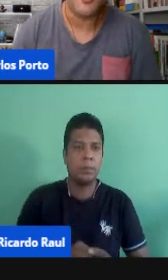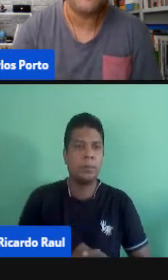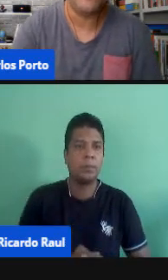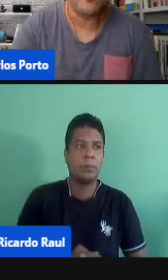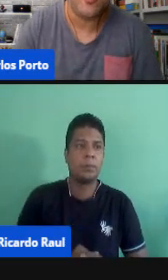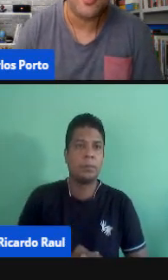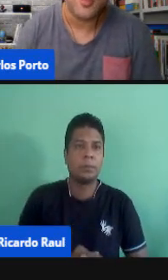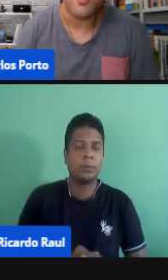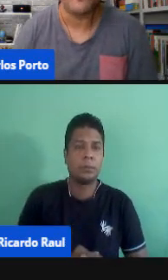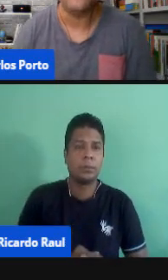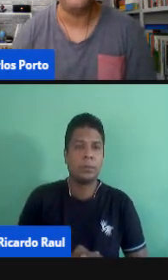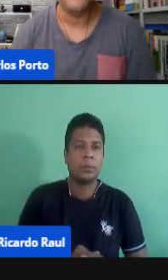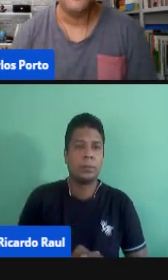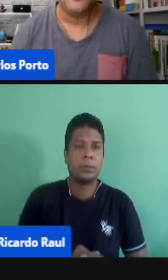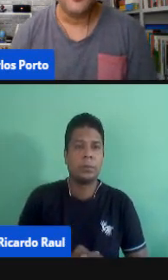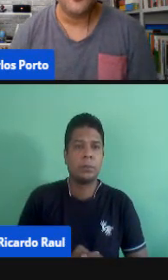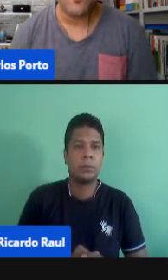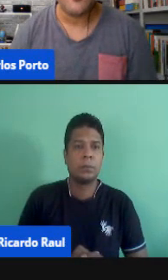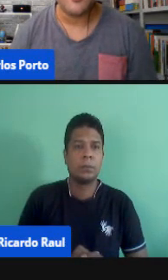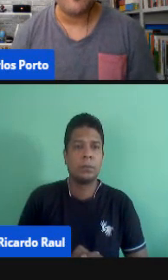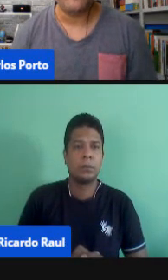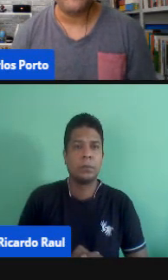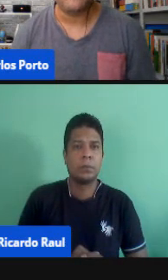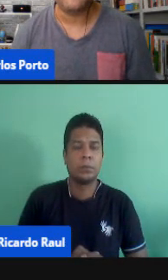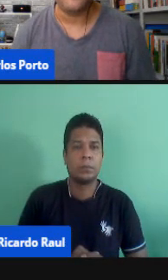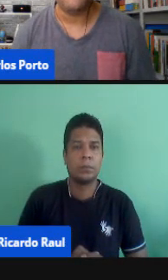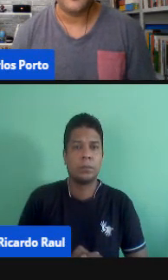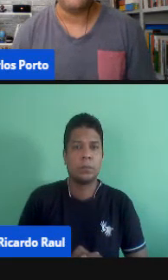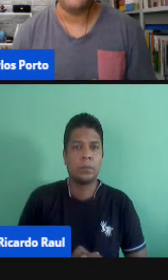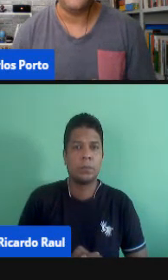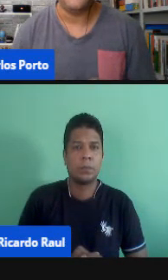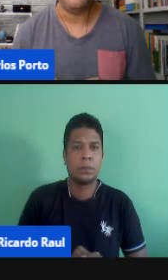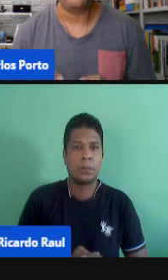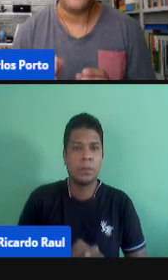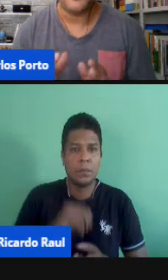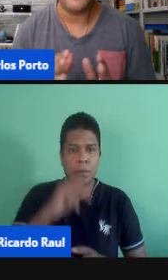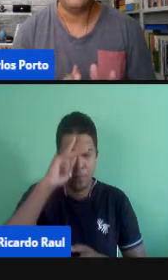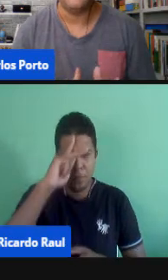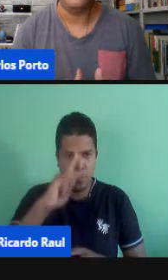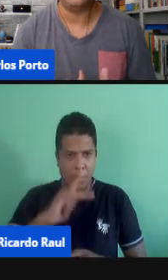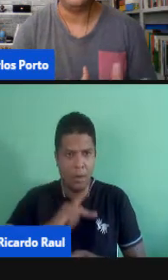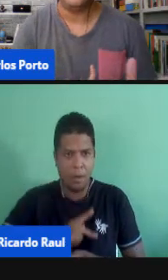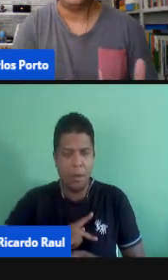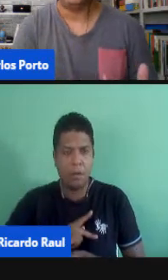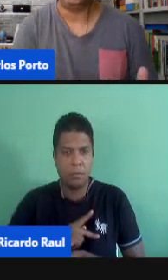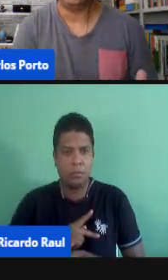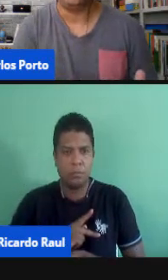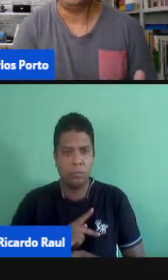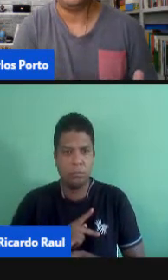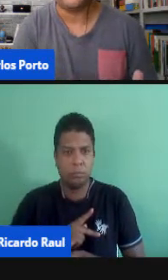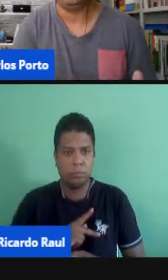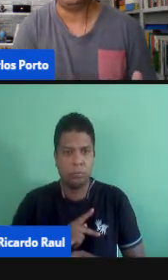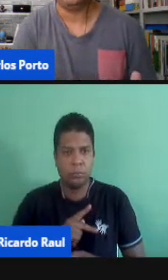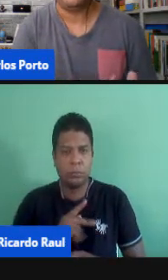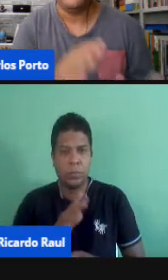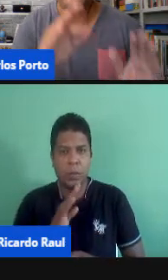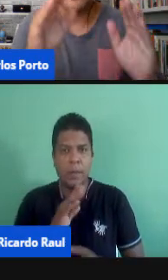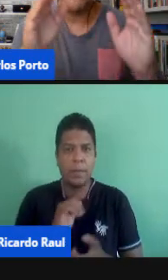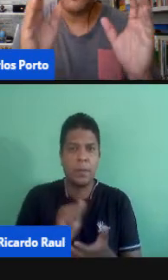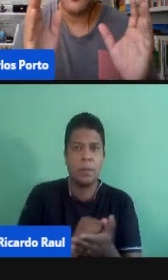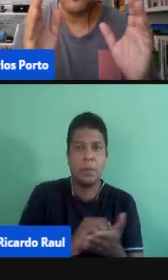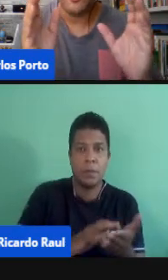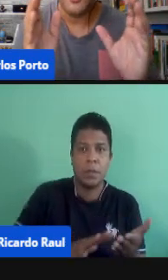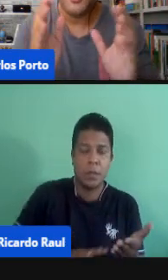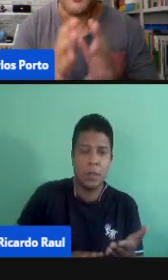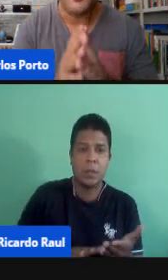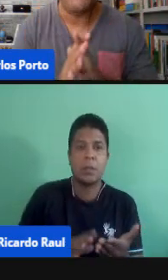você, vamos lá? Deixa eu adiantar mais um. Então, essa autogestão, ela se caracteriza nas atividades, e